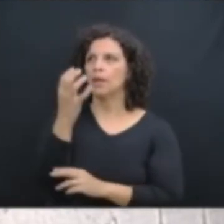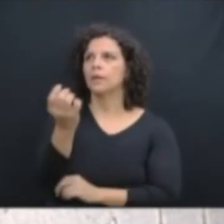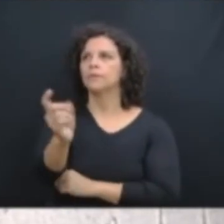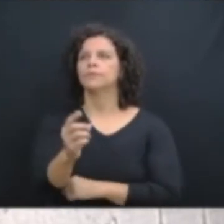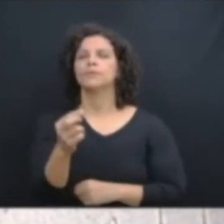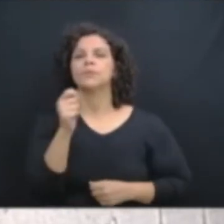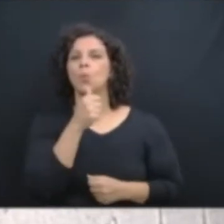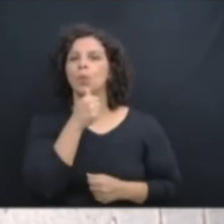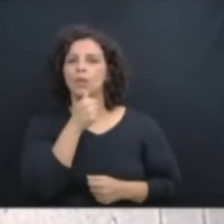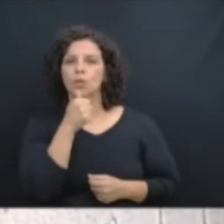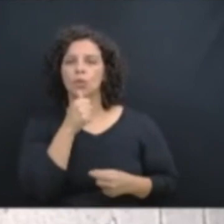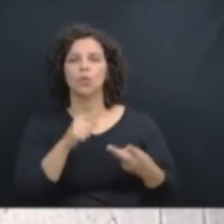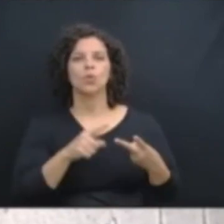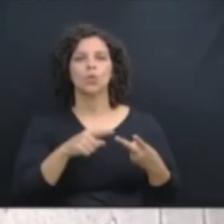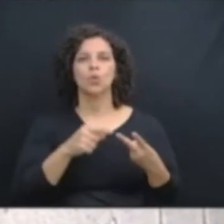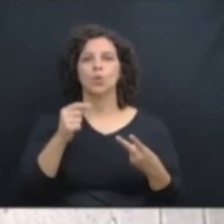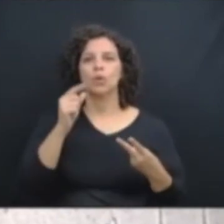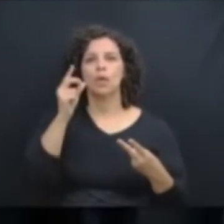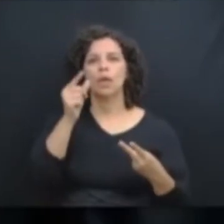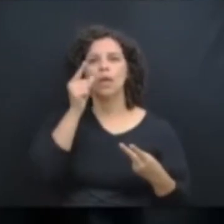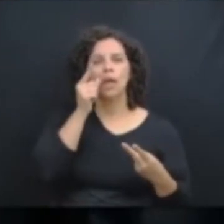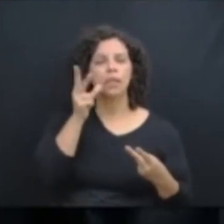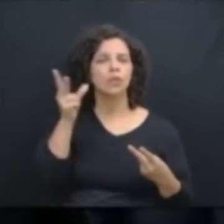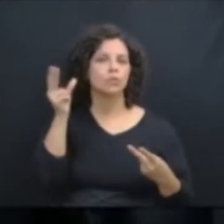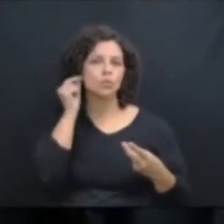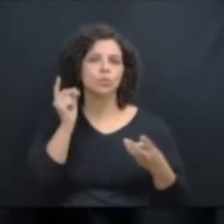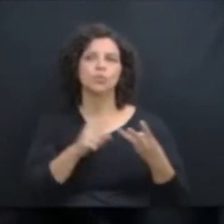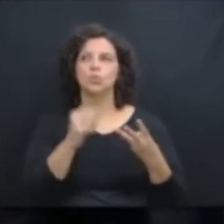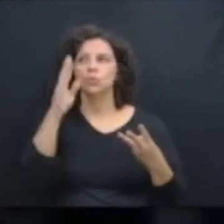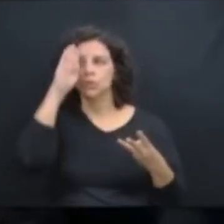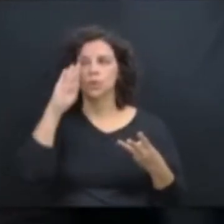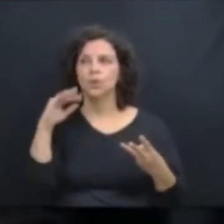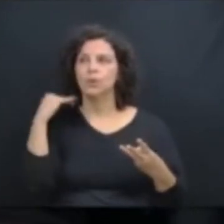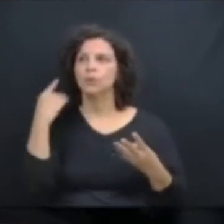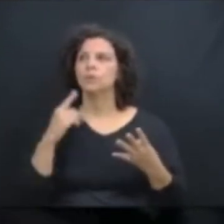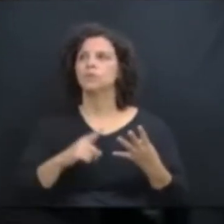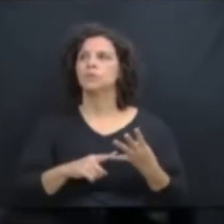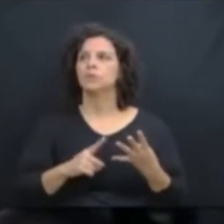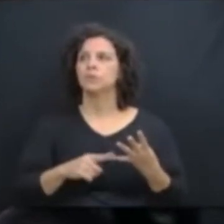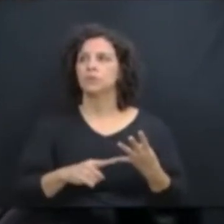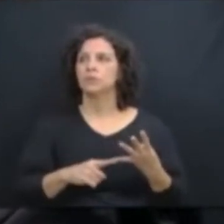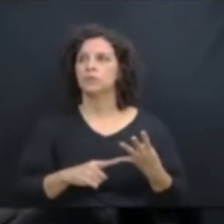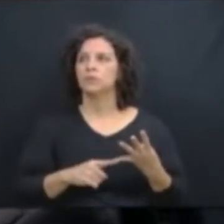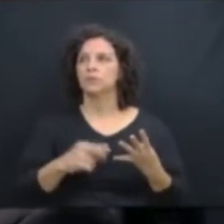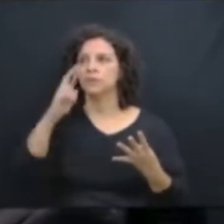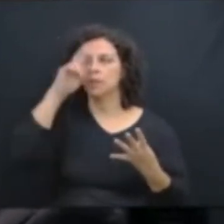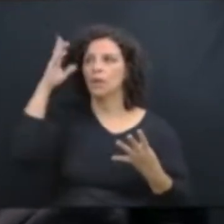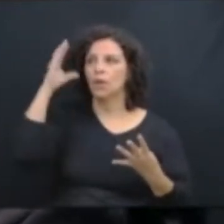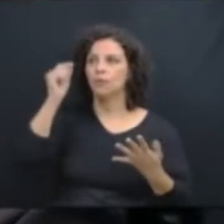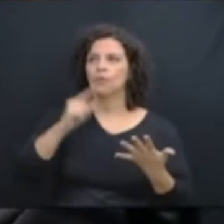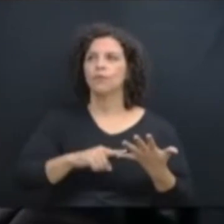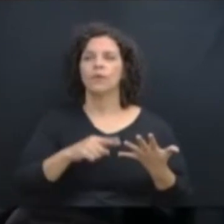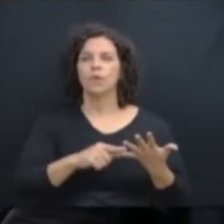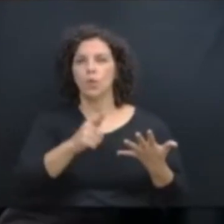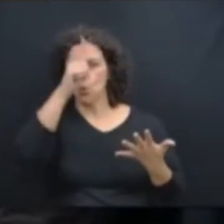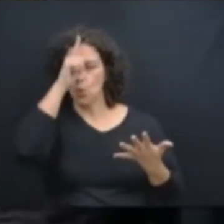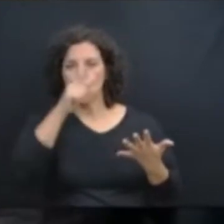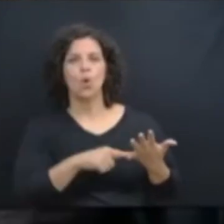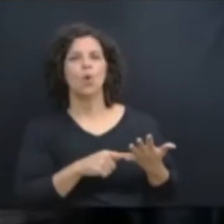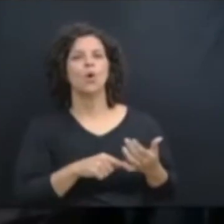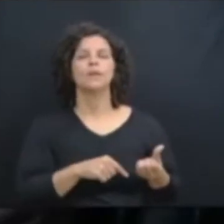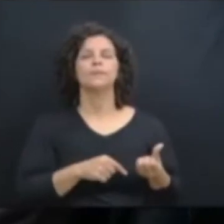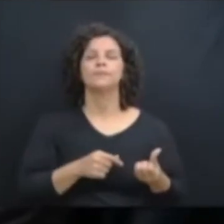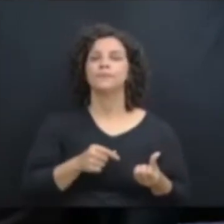deputado Antenor, deputada Ana Júlia, deputada Luciana Rafaim, deputado Requião Filho, deputado Goura, deputado